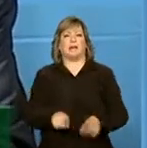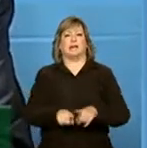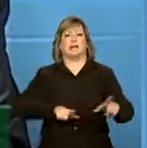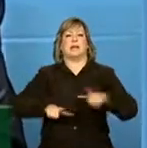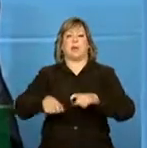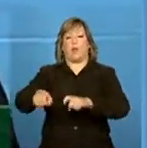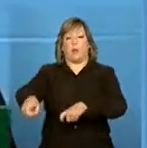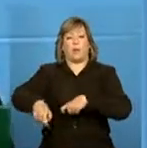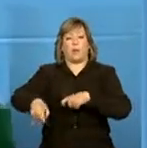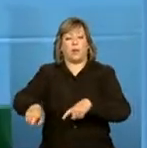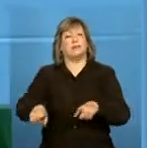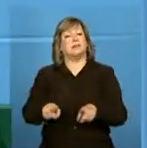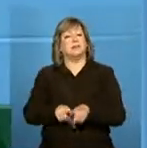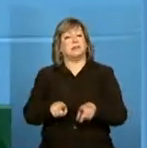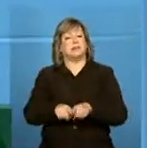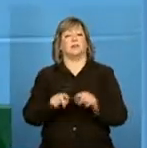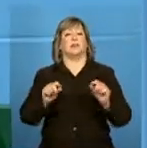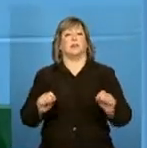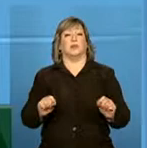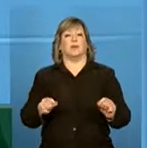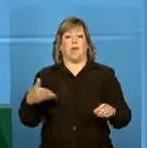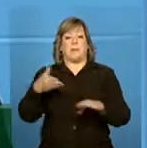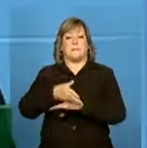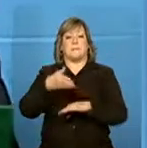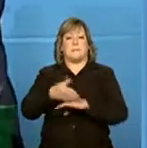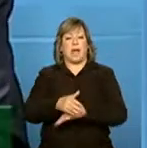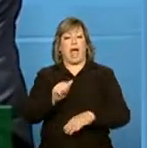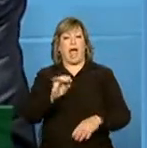a participação ativa